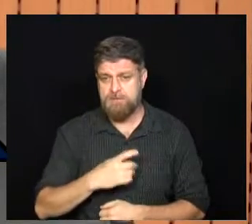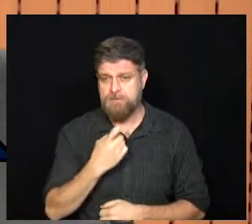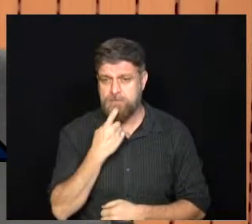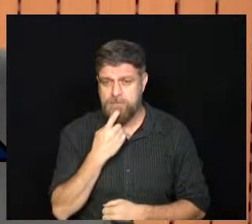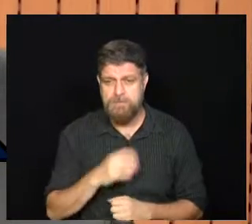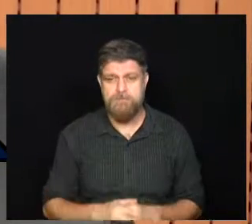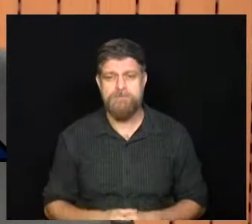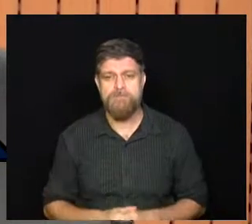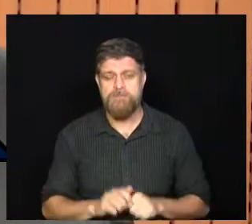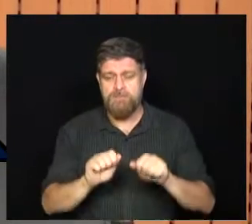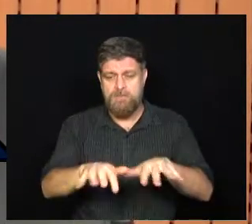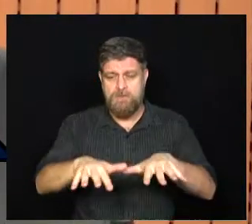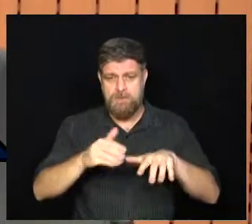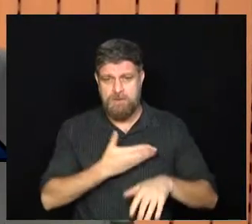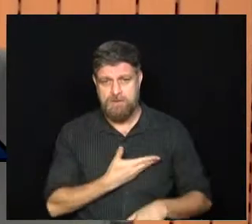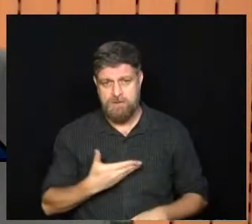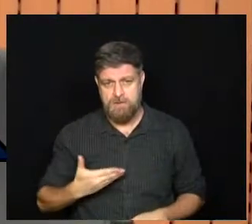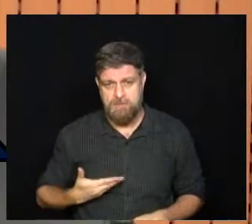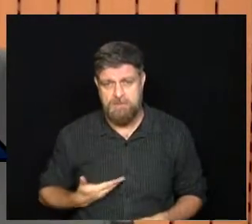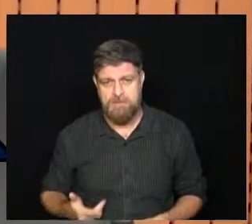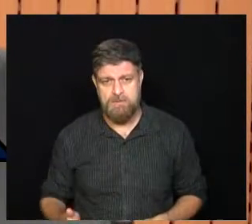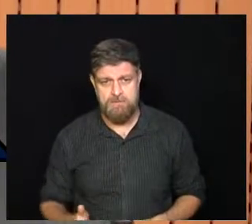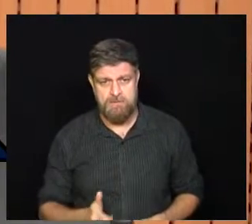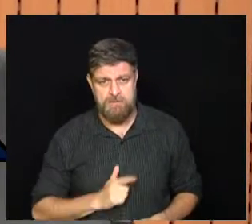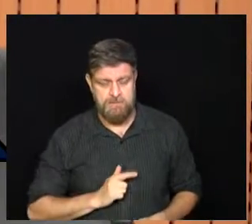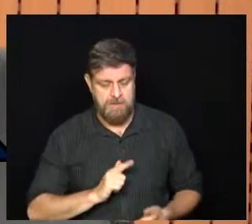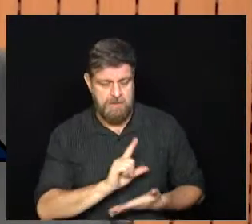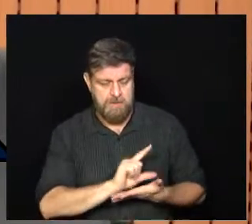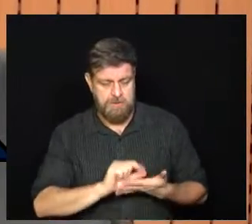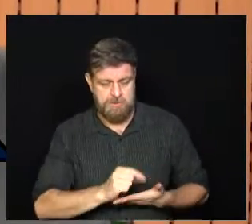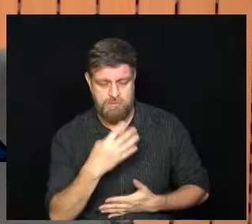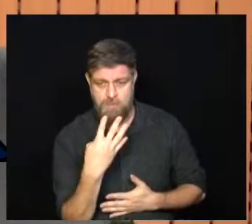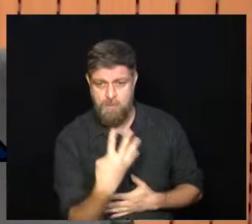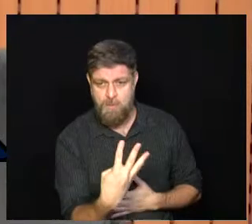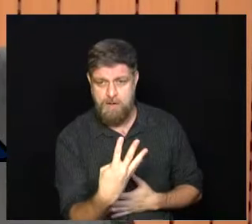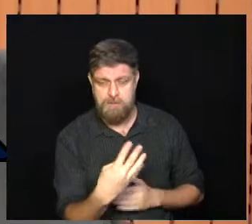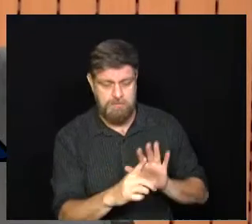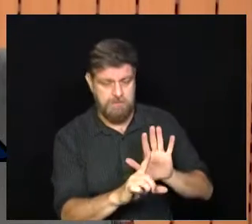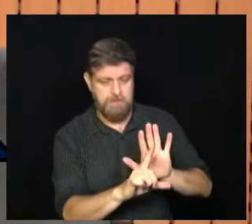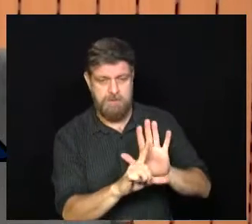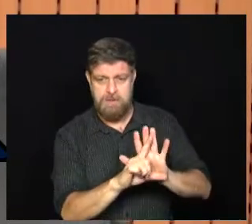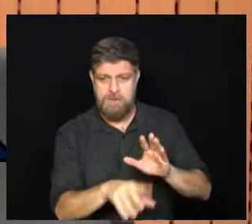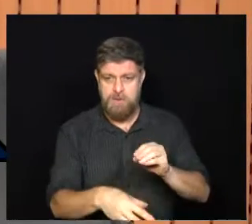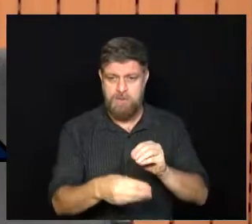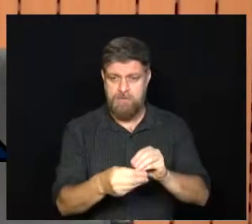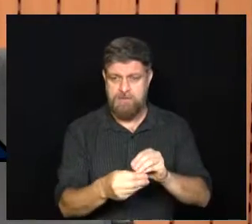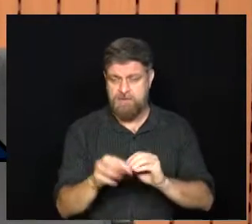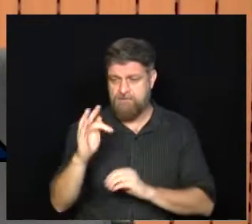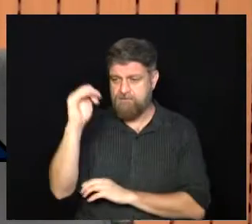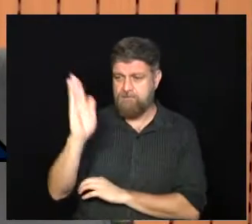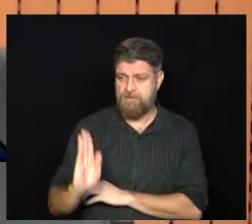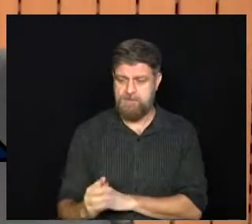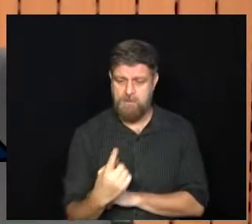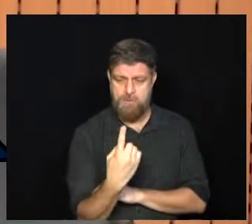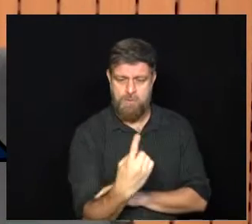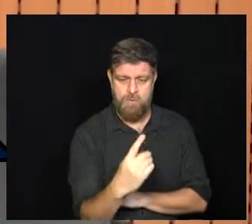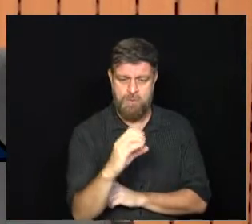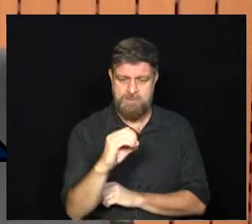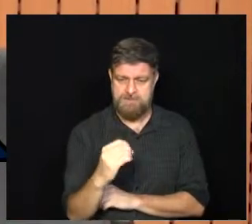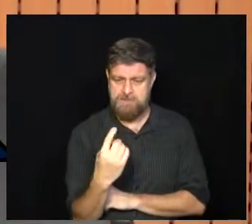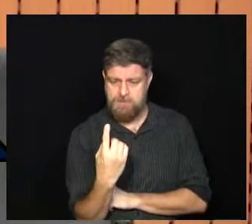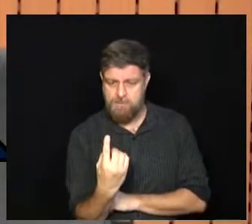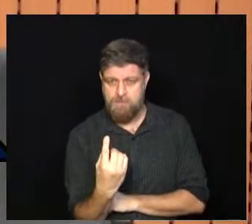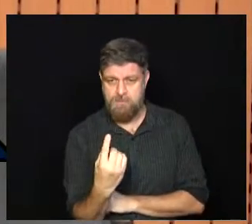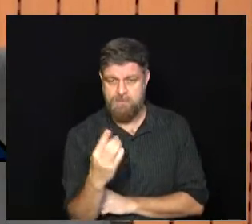audiência será realizada em cumprimento ao artigo 4º da Lei Complementar Federal 101